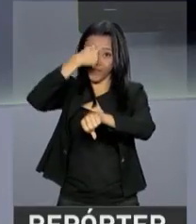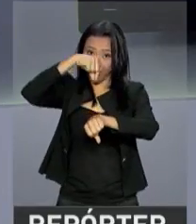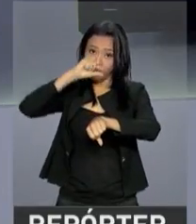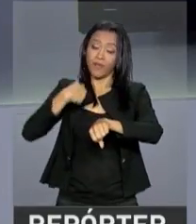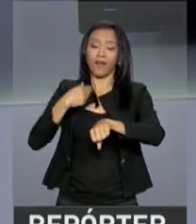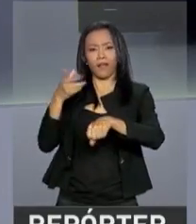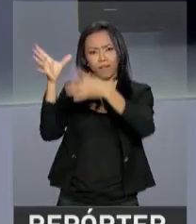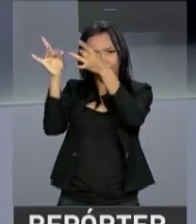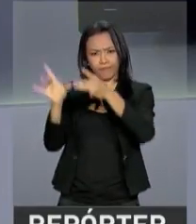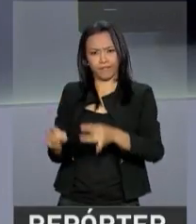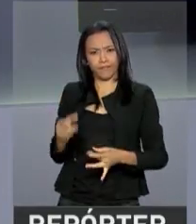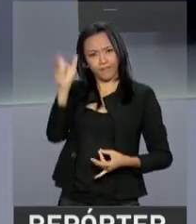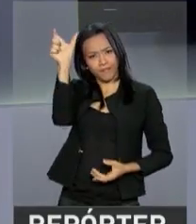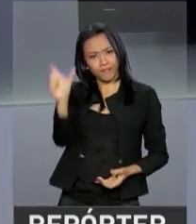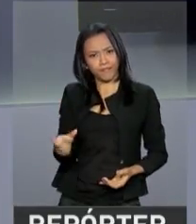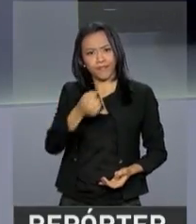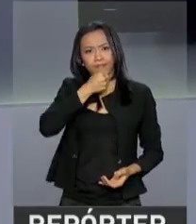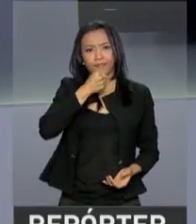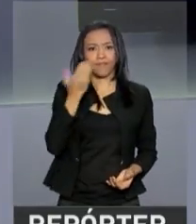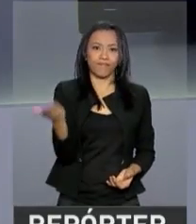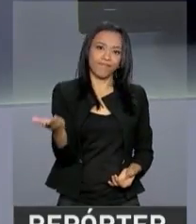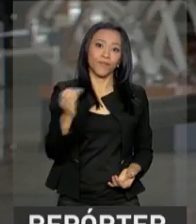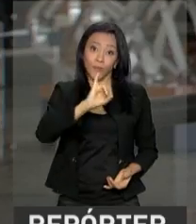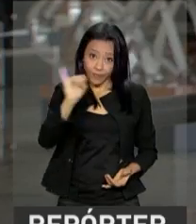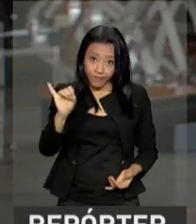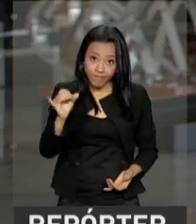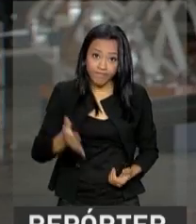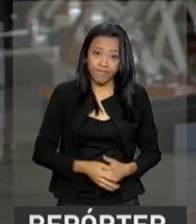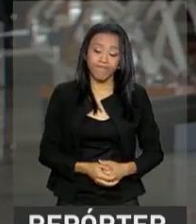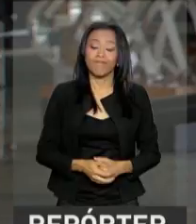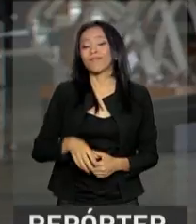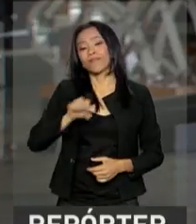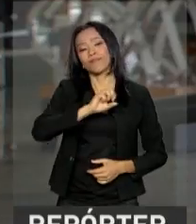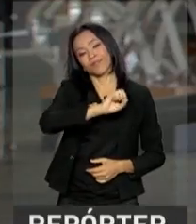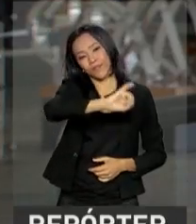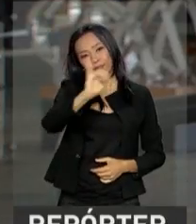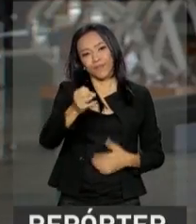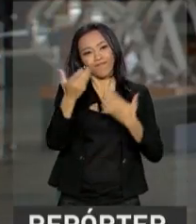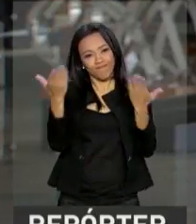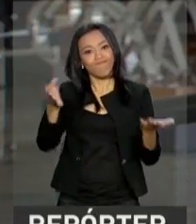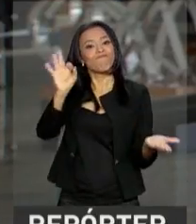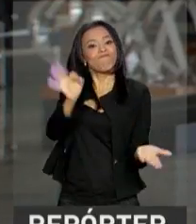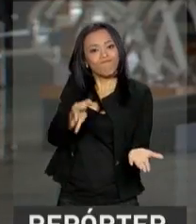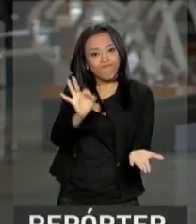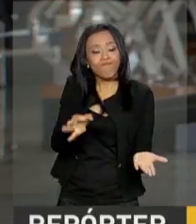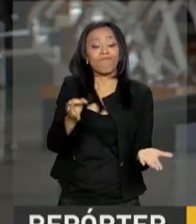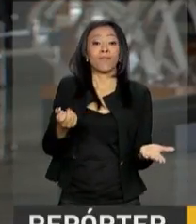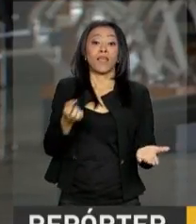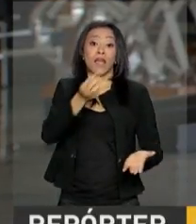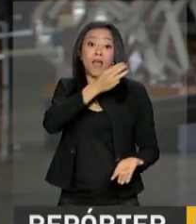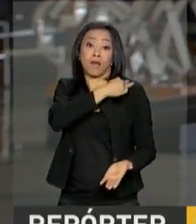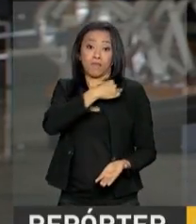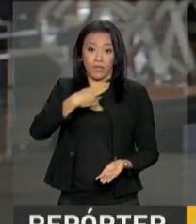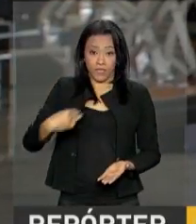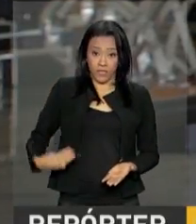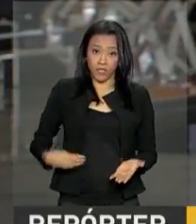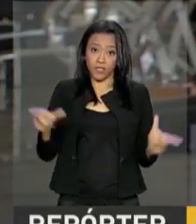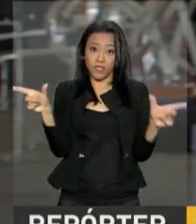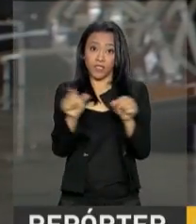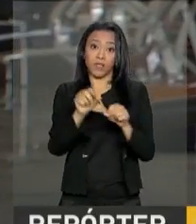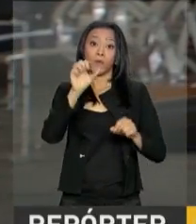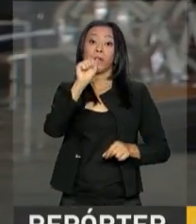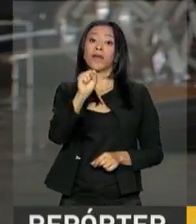no palácio do planalto foi bebê olá thaíssa é isso mesmo a ministro do supremo do supremo